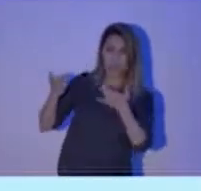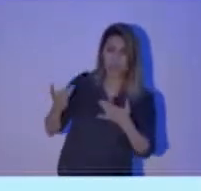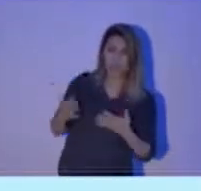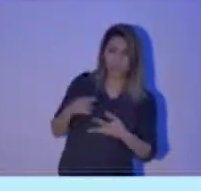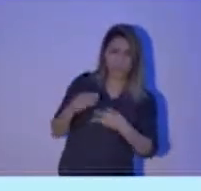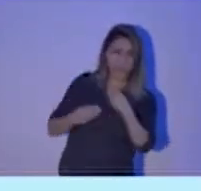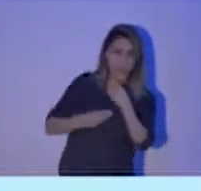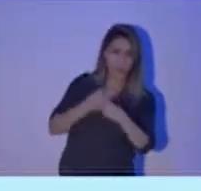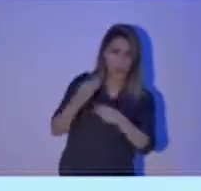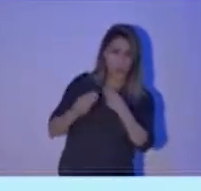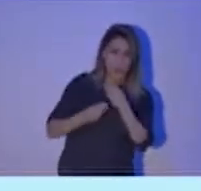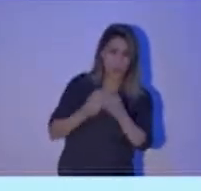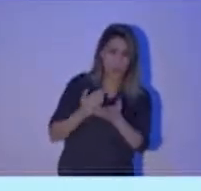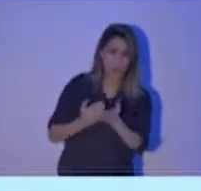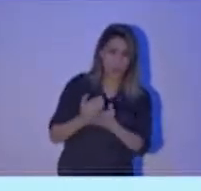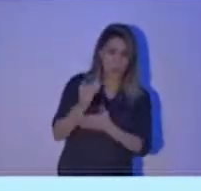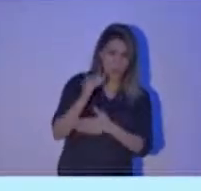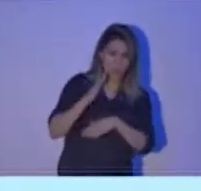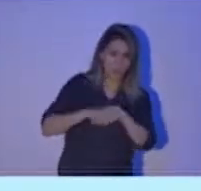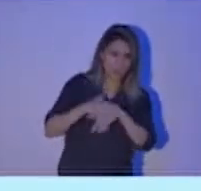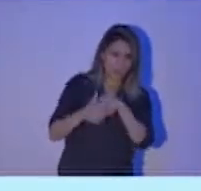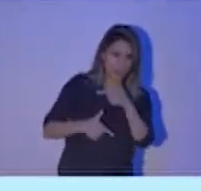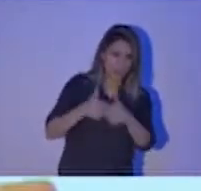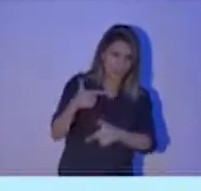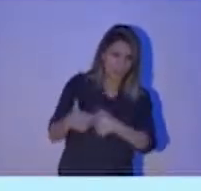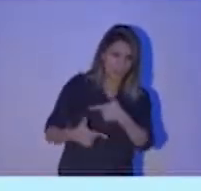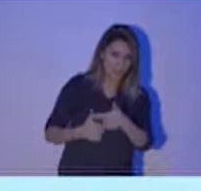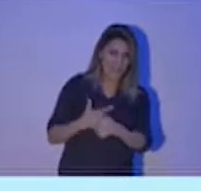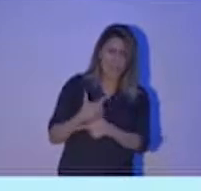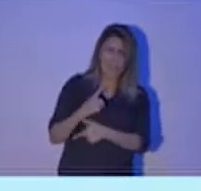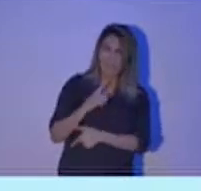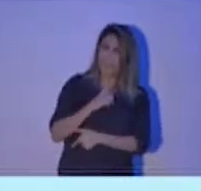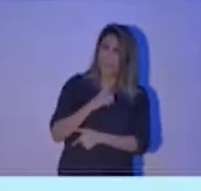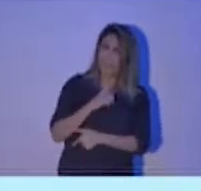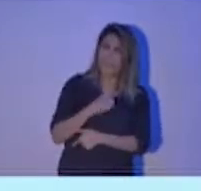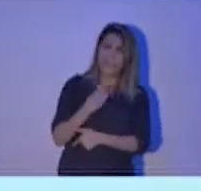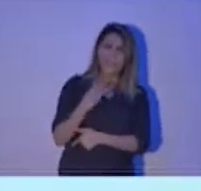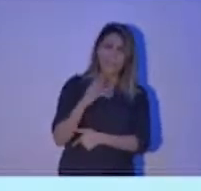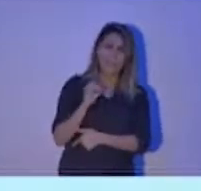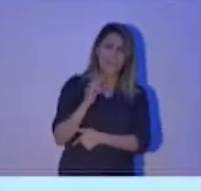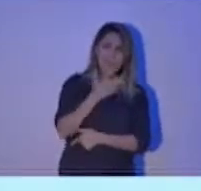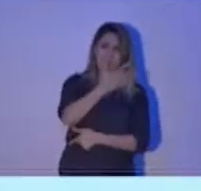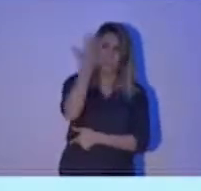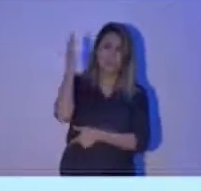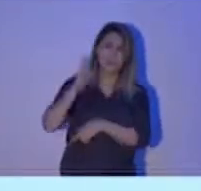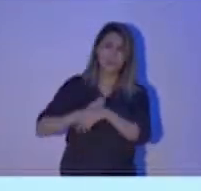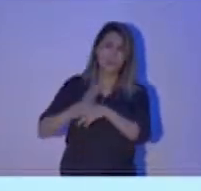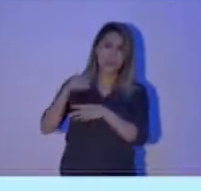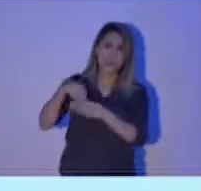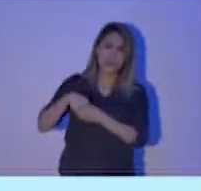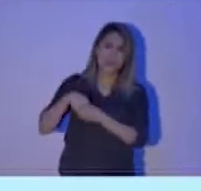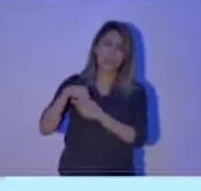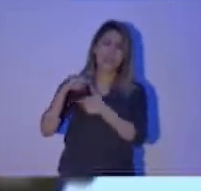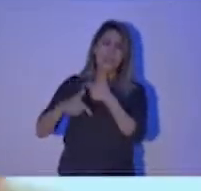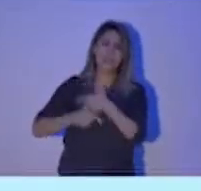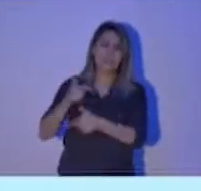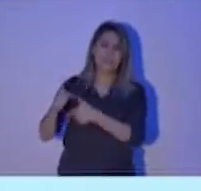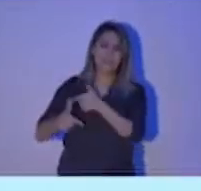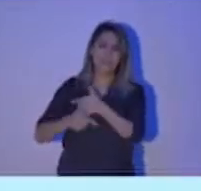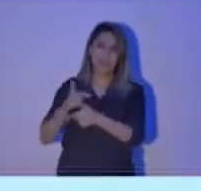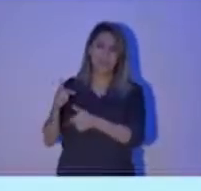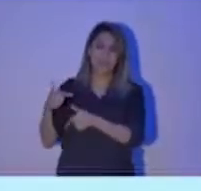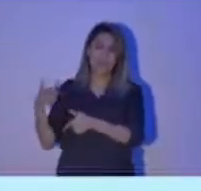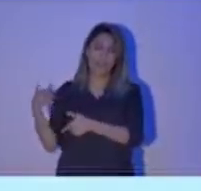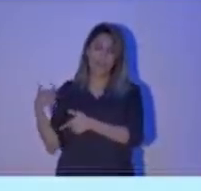30 pessoas, né? É que tanto saberes, né? Isso. Hoje avançamos, temos quase 600 educadores, pessoas